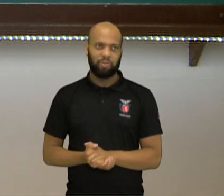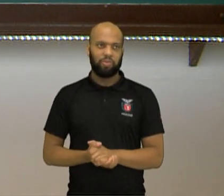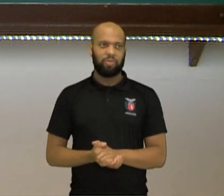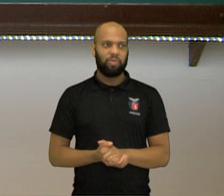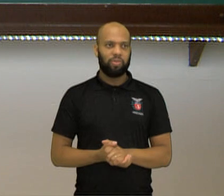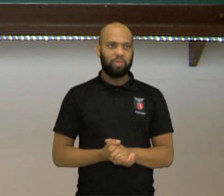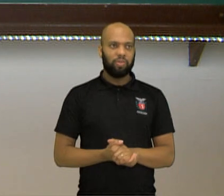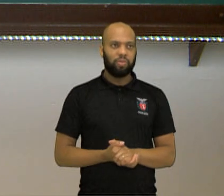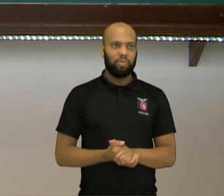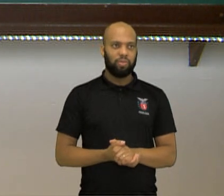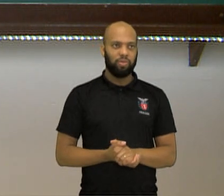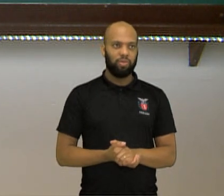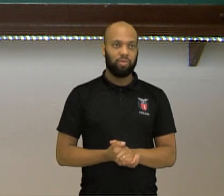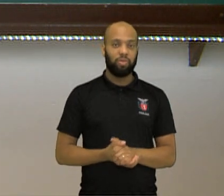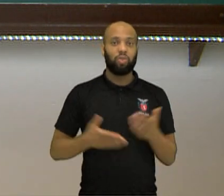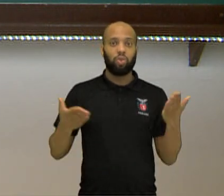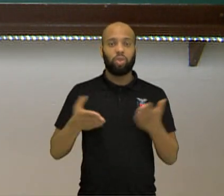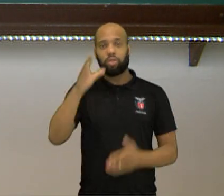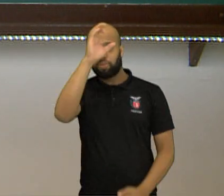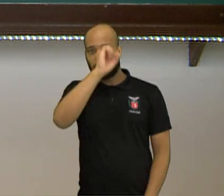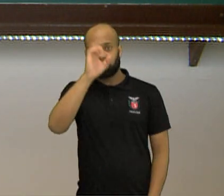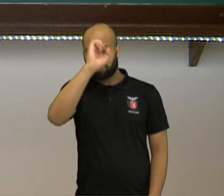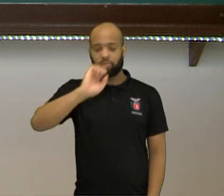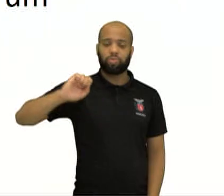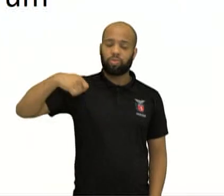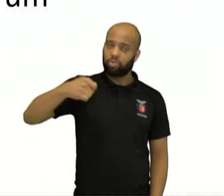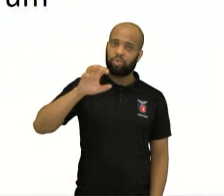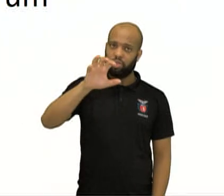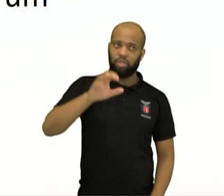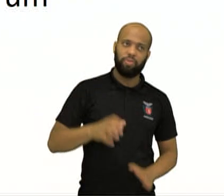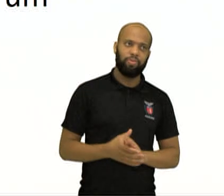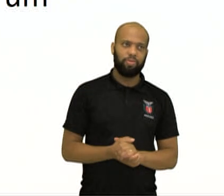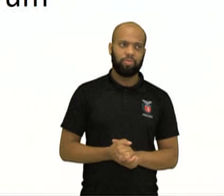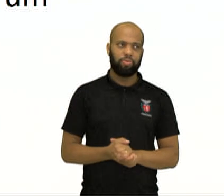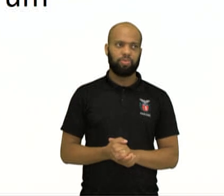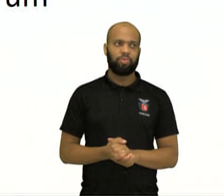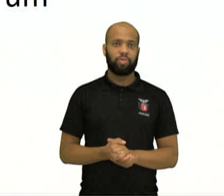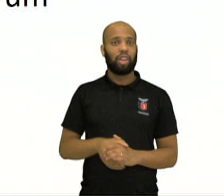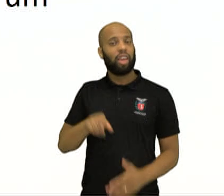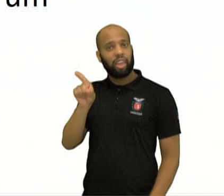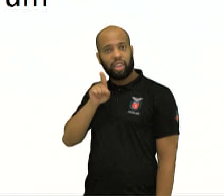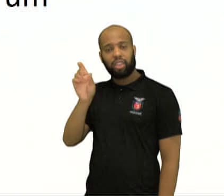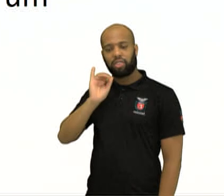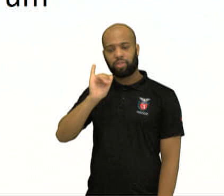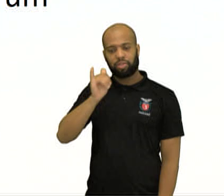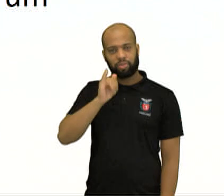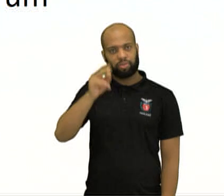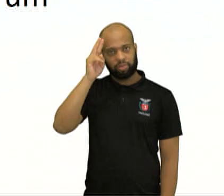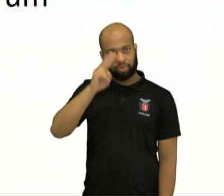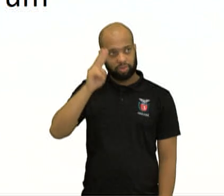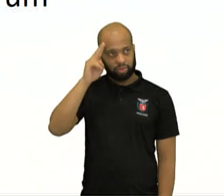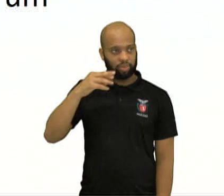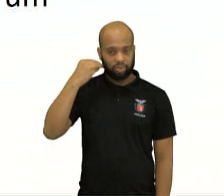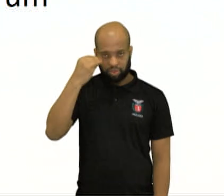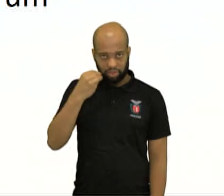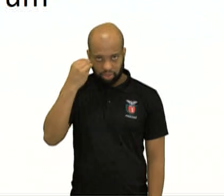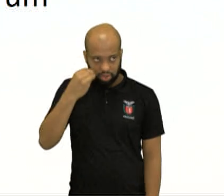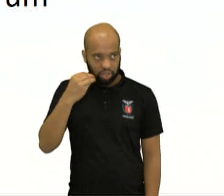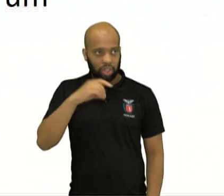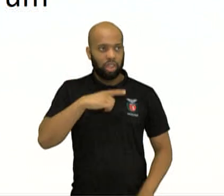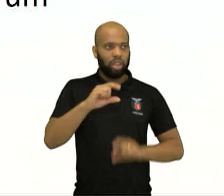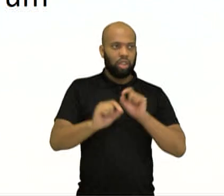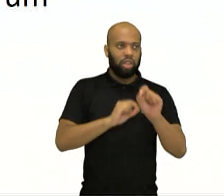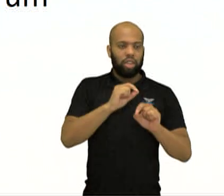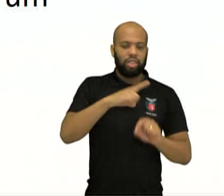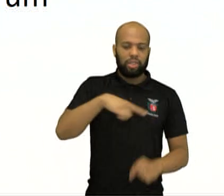Hoje, nós aprendemos justamente isso, que esse relato de experiência, ele circula